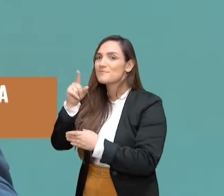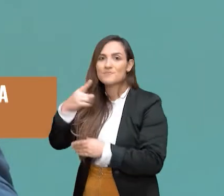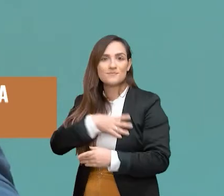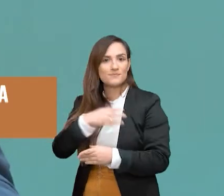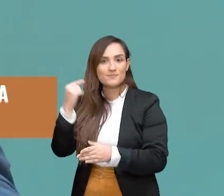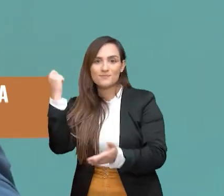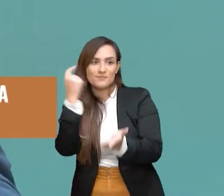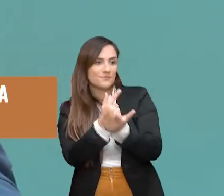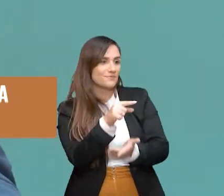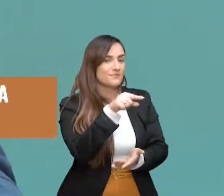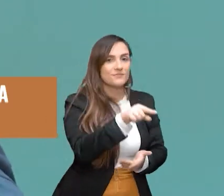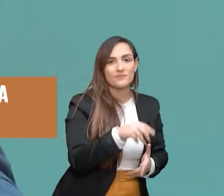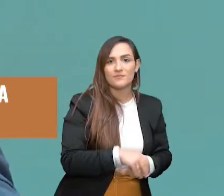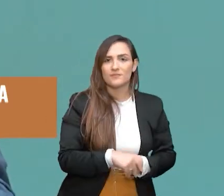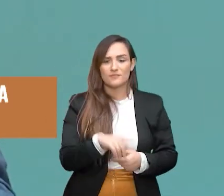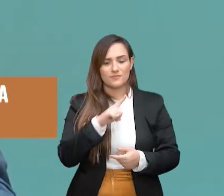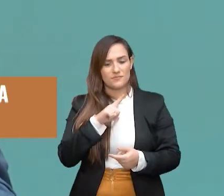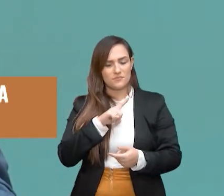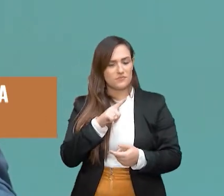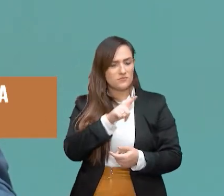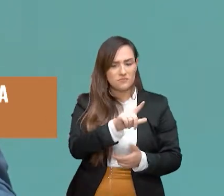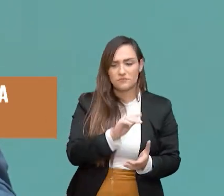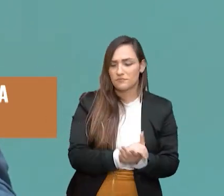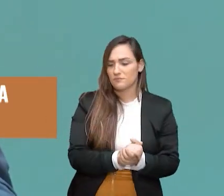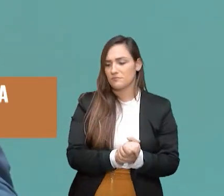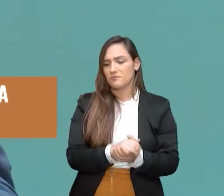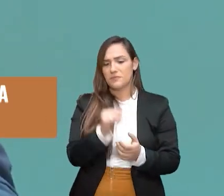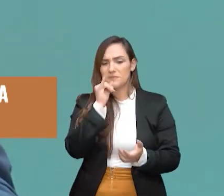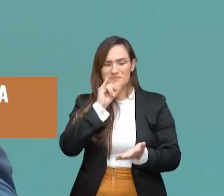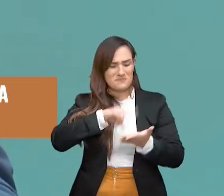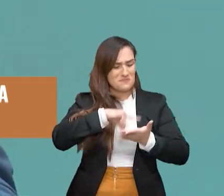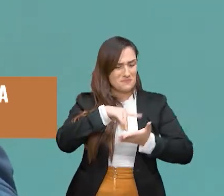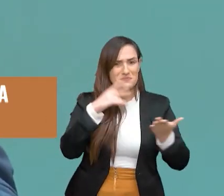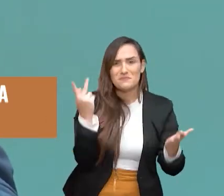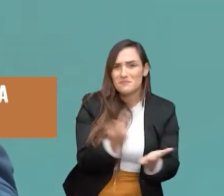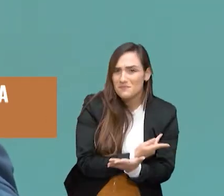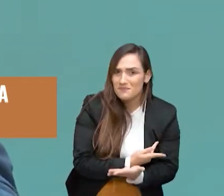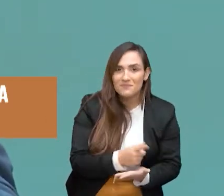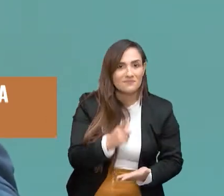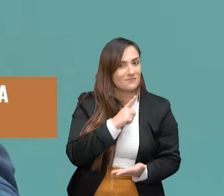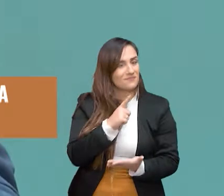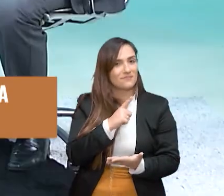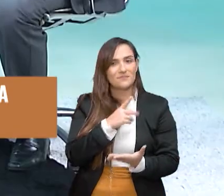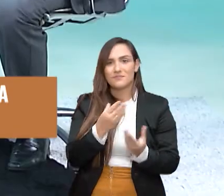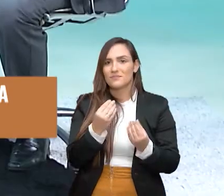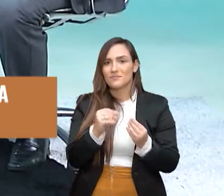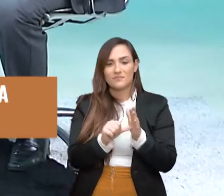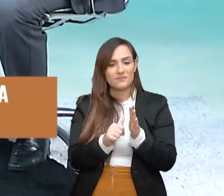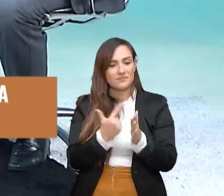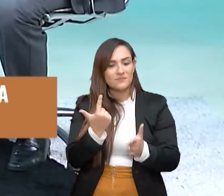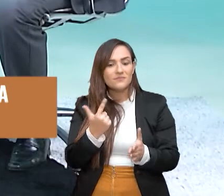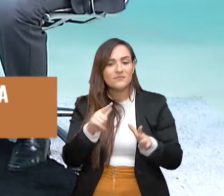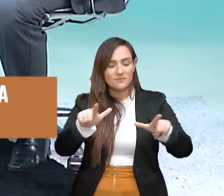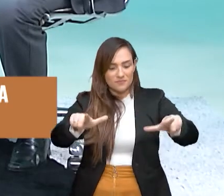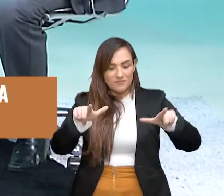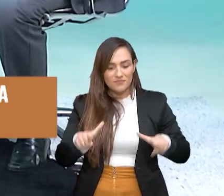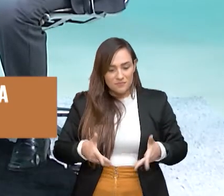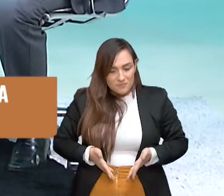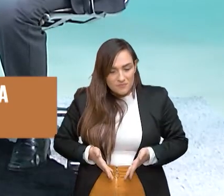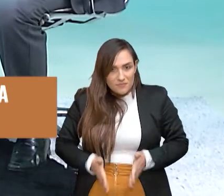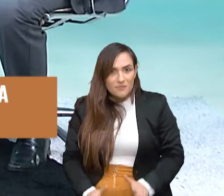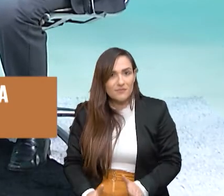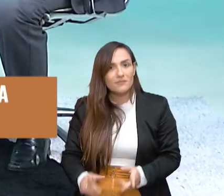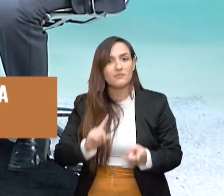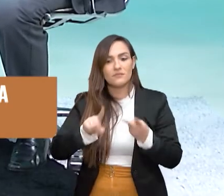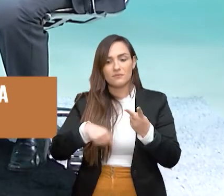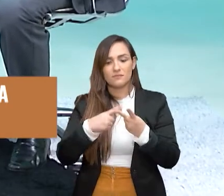e a gente tem vários outros casos. Casos de documentação, são pedidas muitas segundas vias de certidão